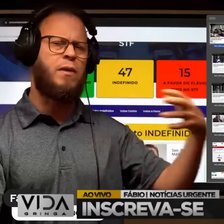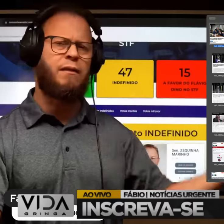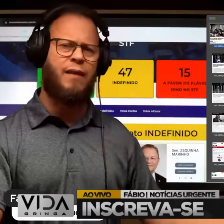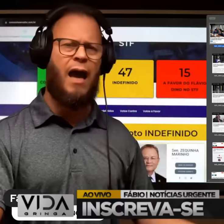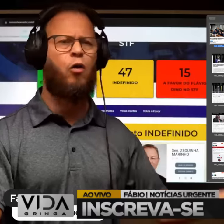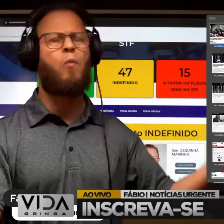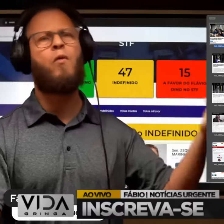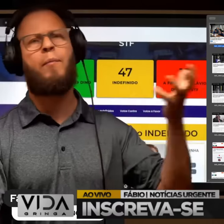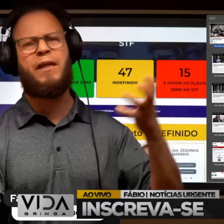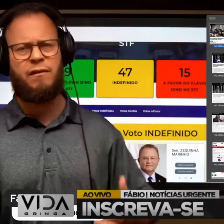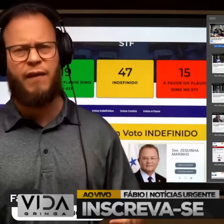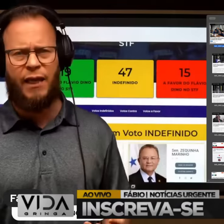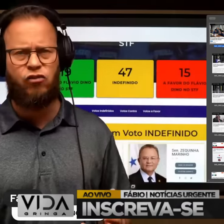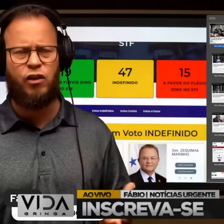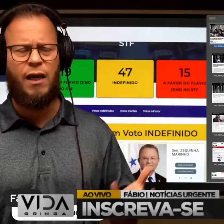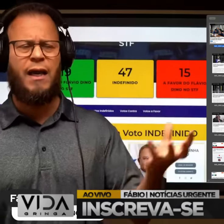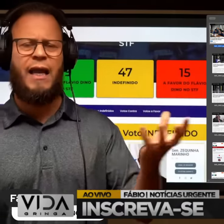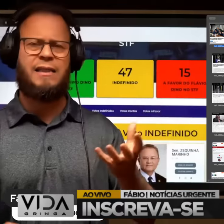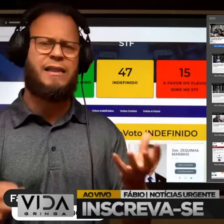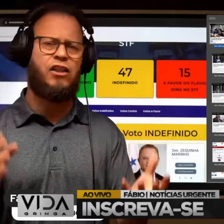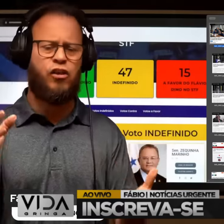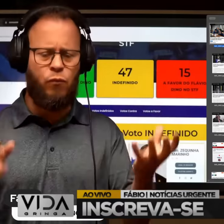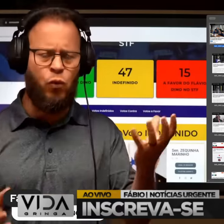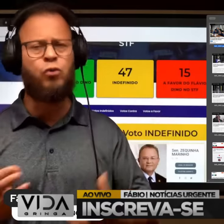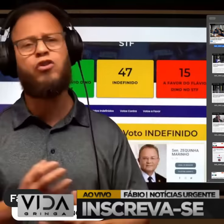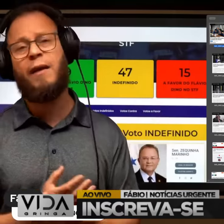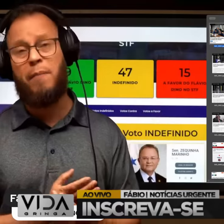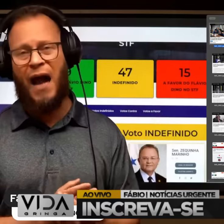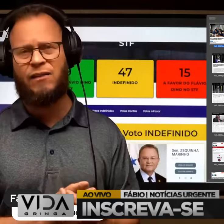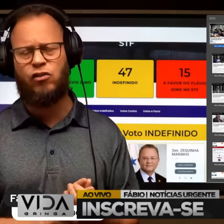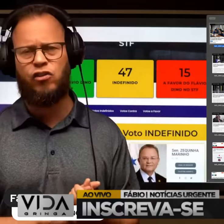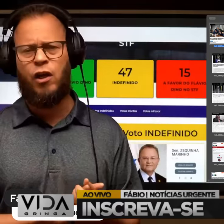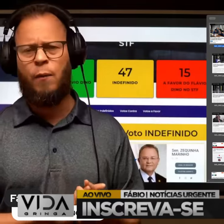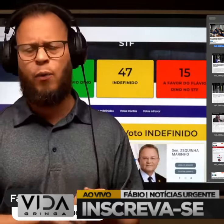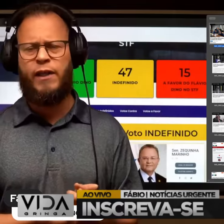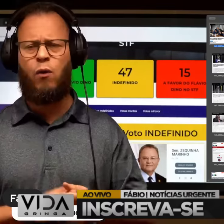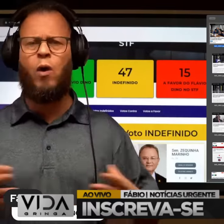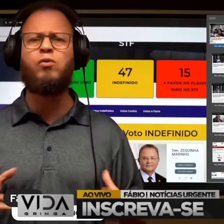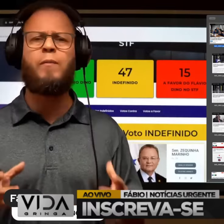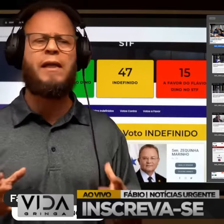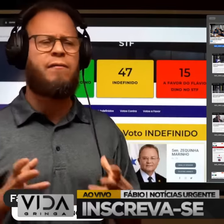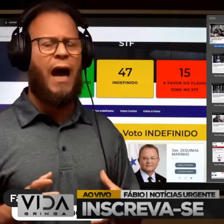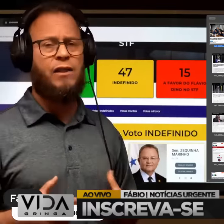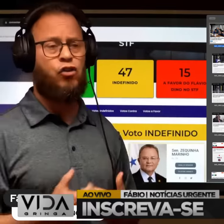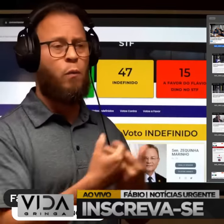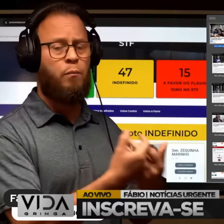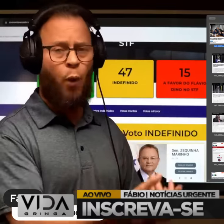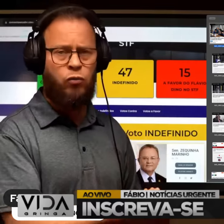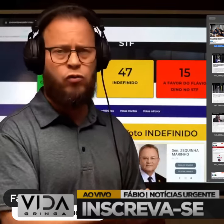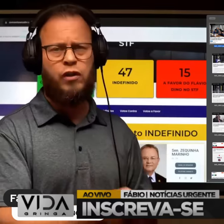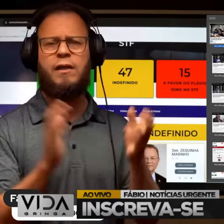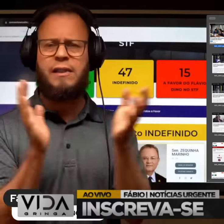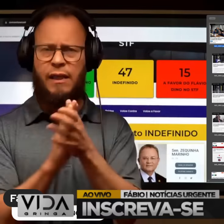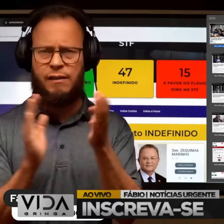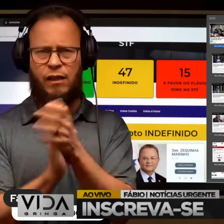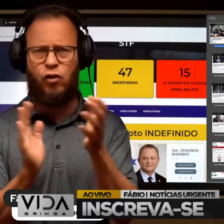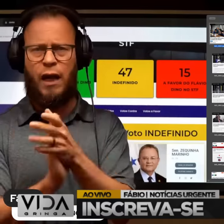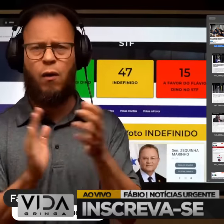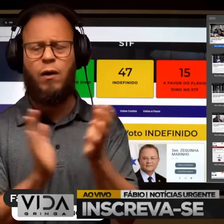quer um militar como presidente? Existem muitos debates. Porque quando os militares são bons,